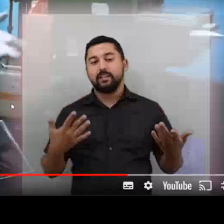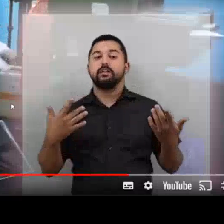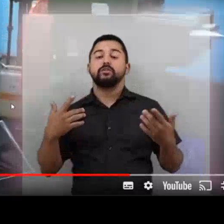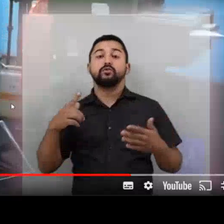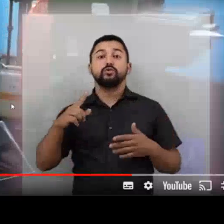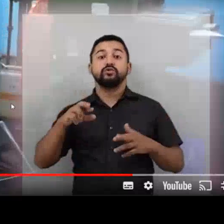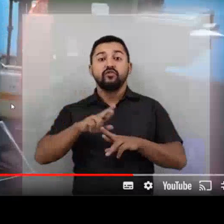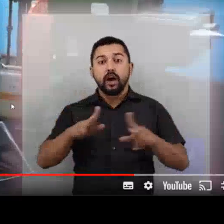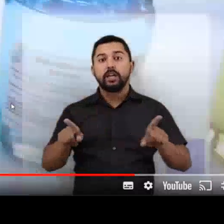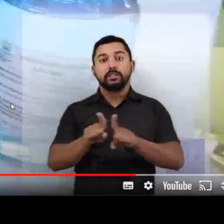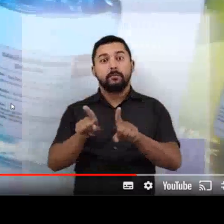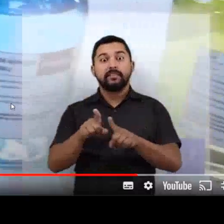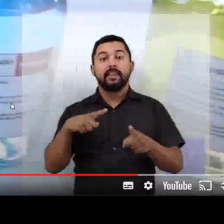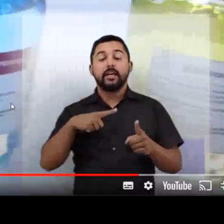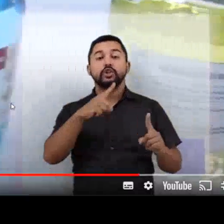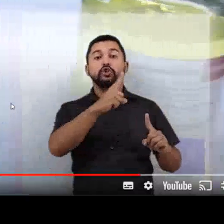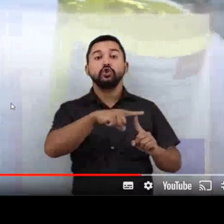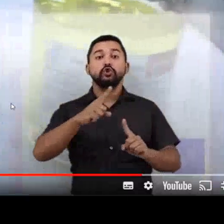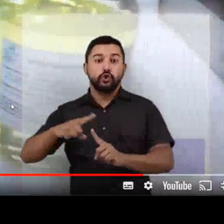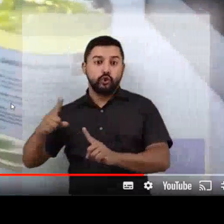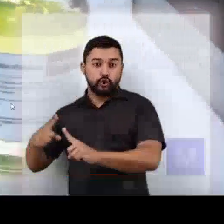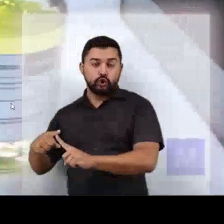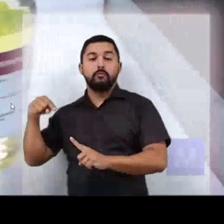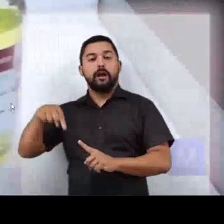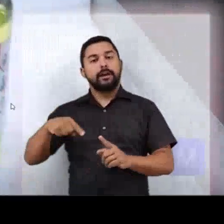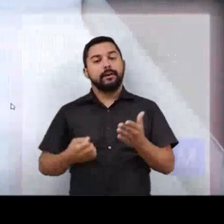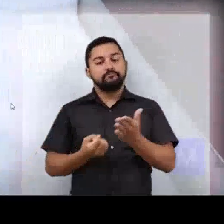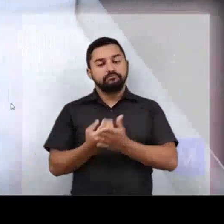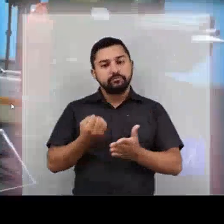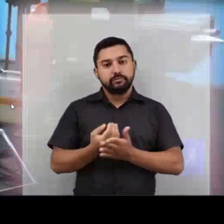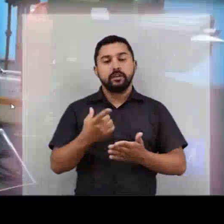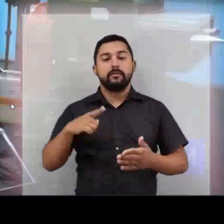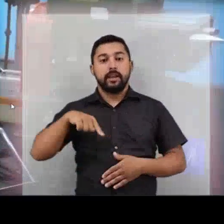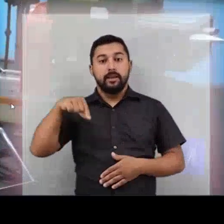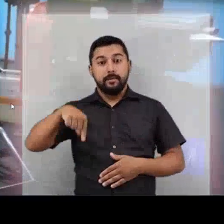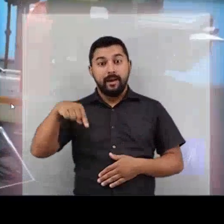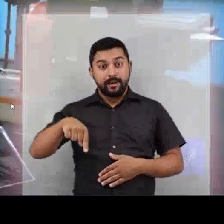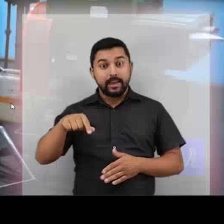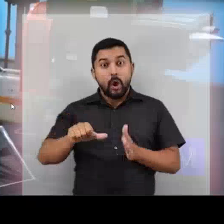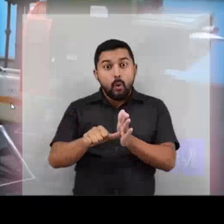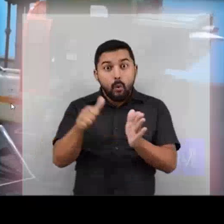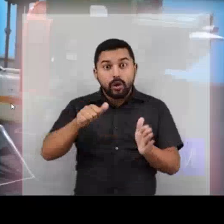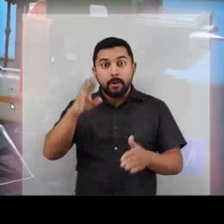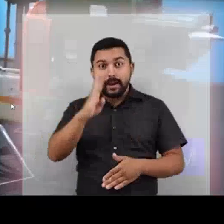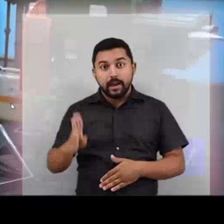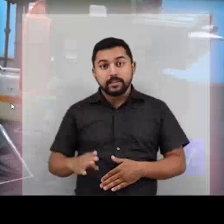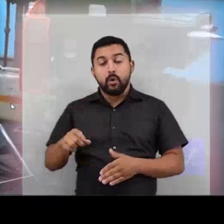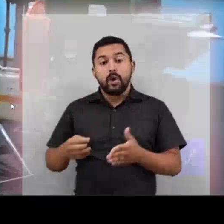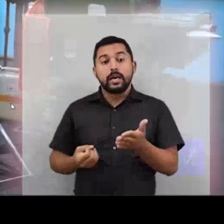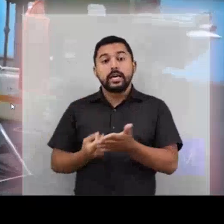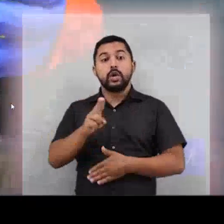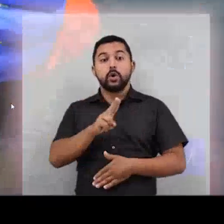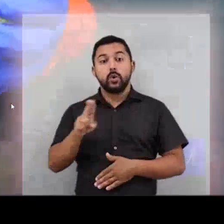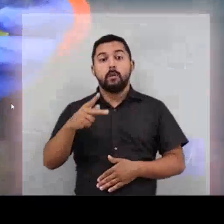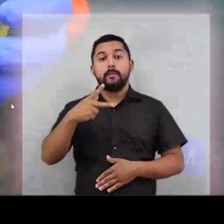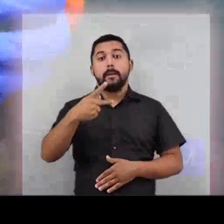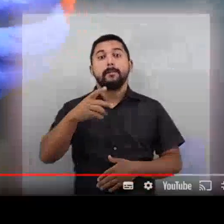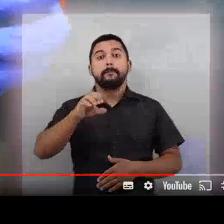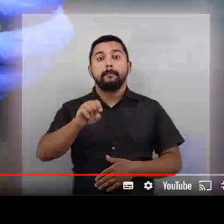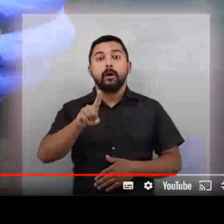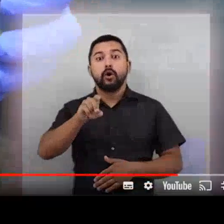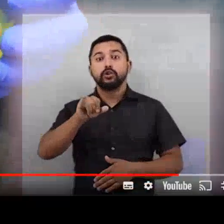isso tudo também faz bastante diferença entre os tipos de gasolina que são produzidos aqui. A refinaria Presidente Bernardes é a única do Brasil que produz a